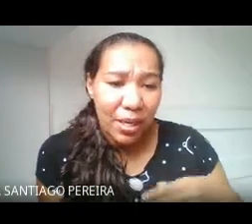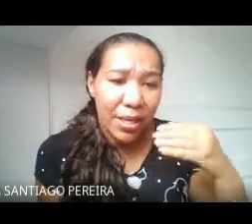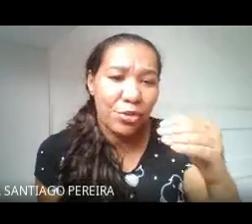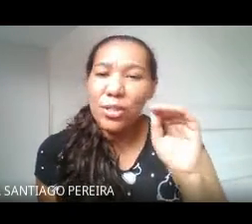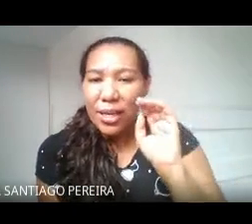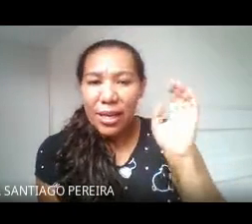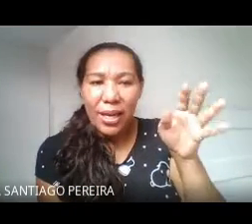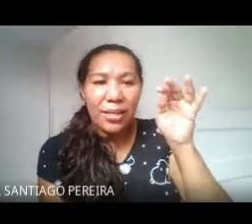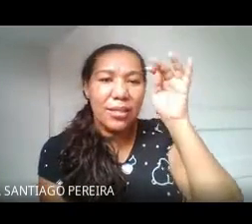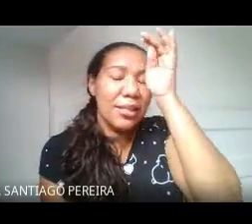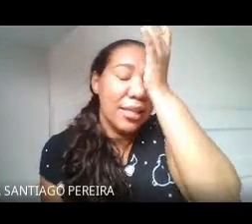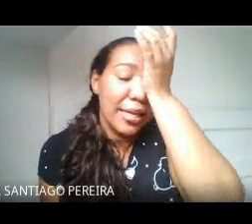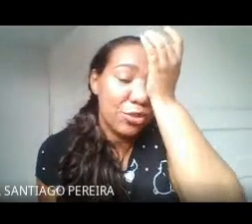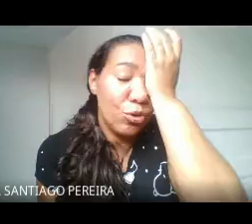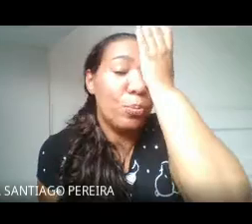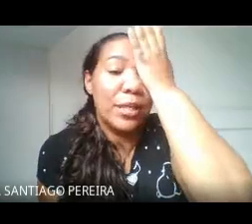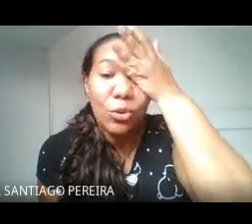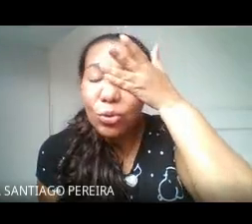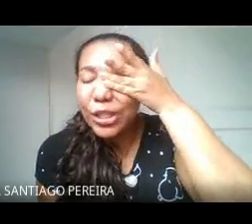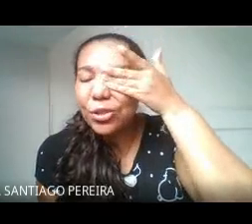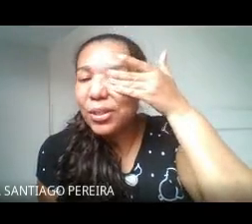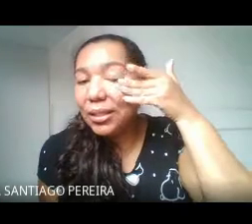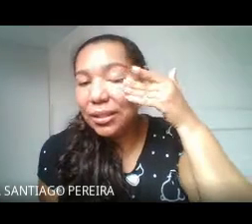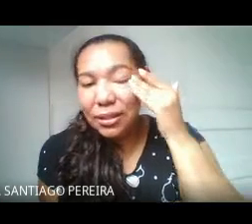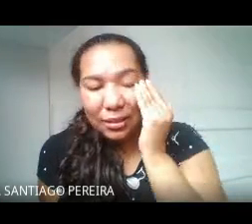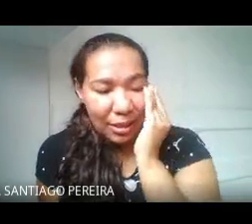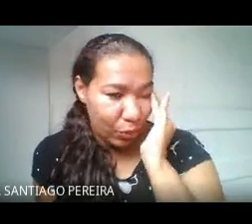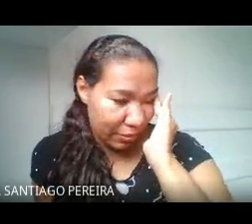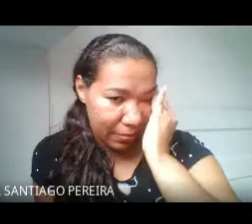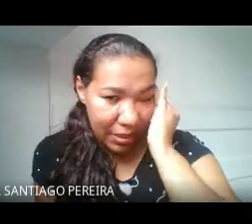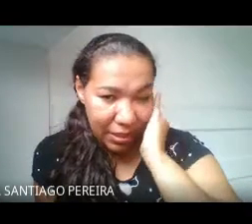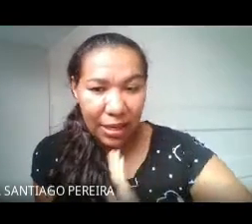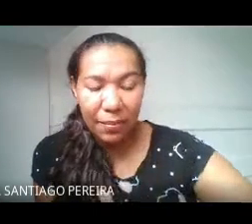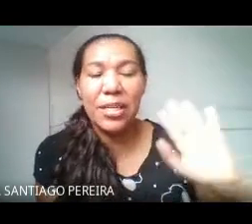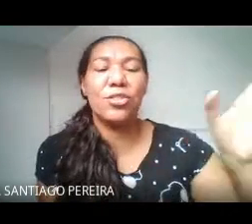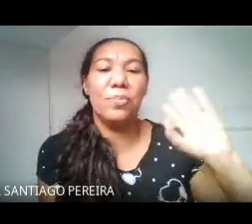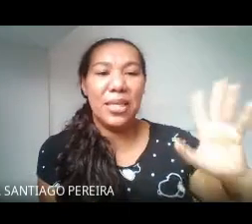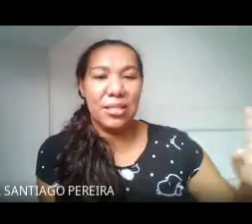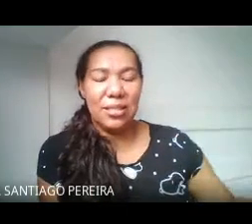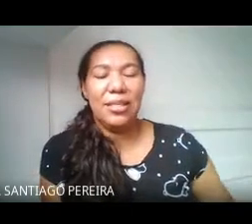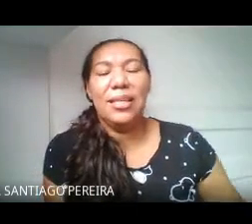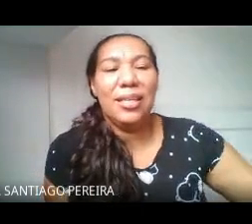eles também questão de internet, questão de computador, questão de saúde na família,